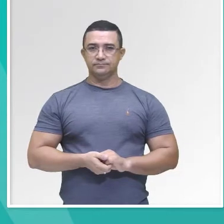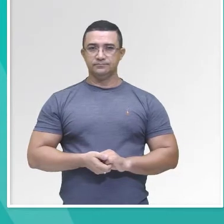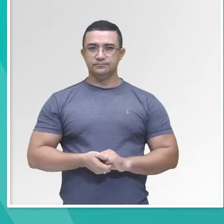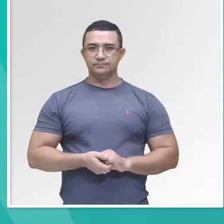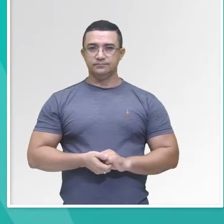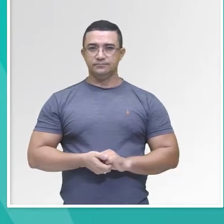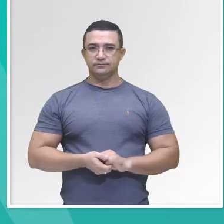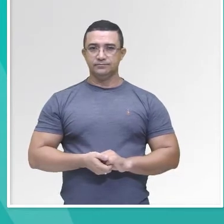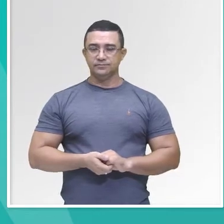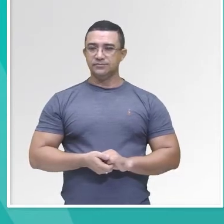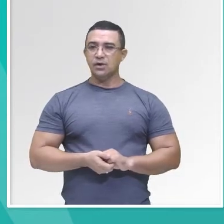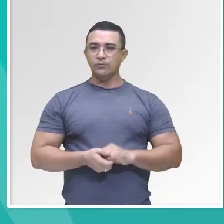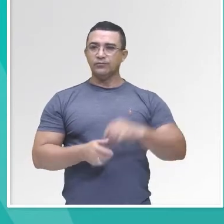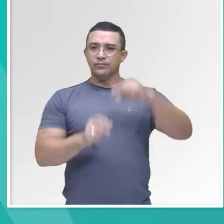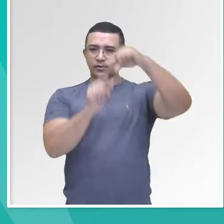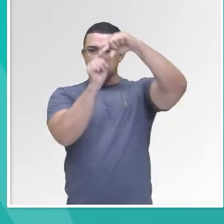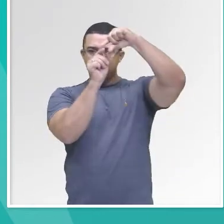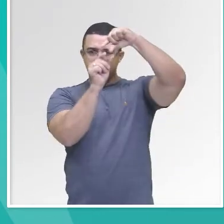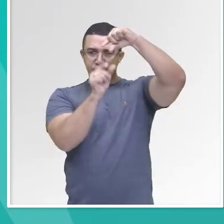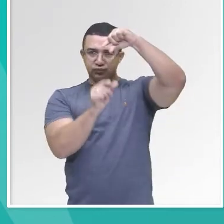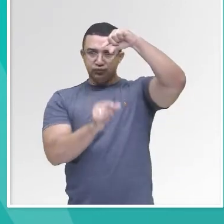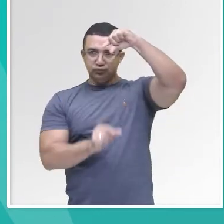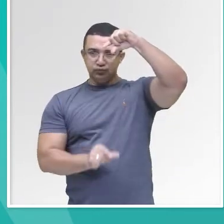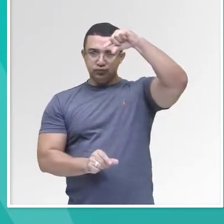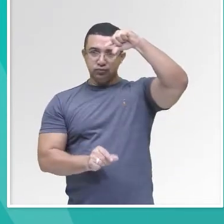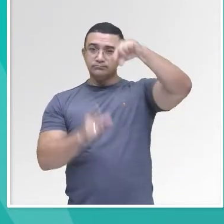os números.